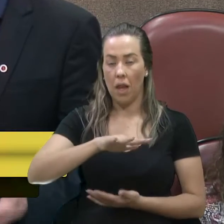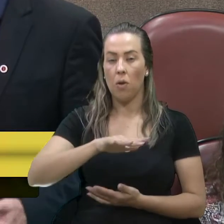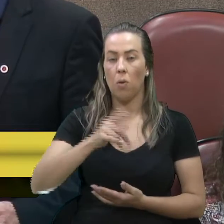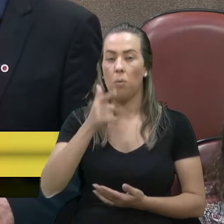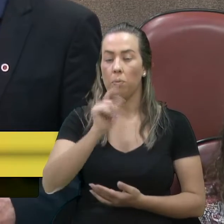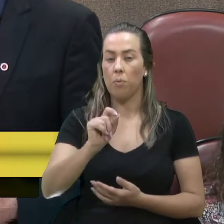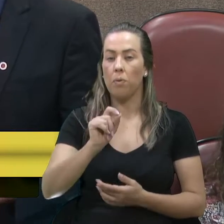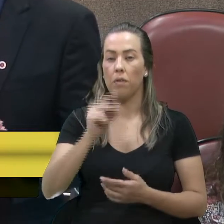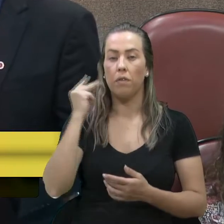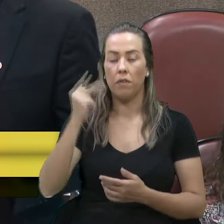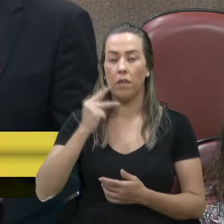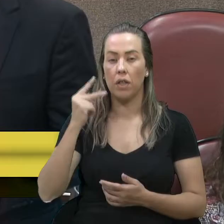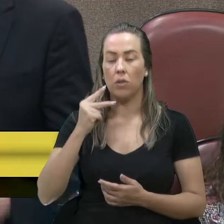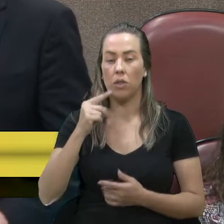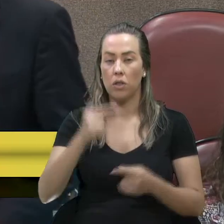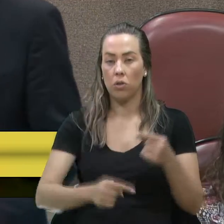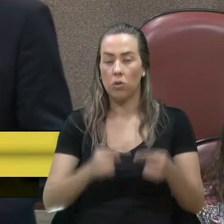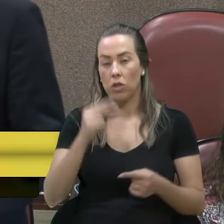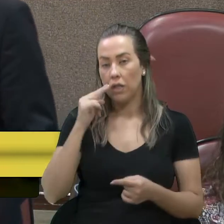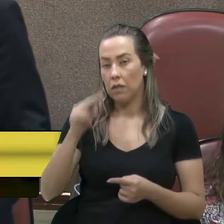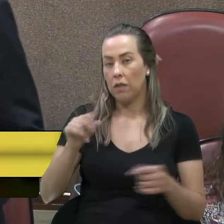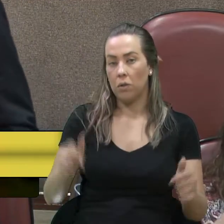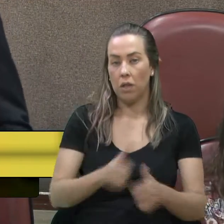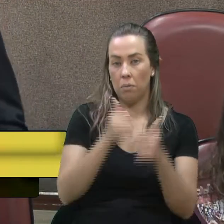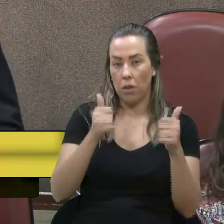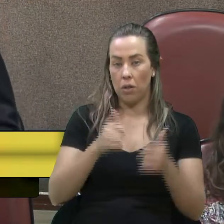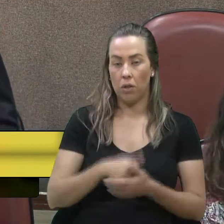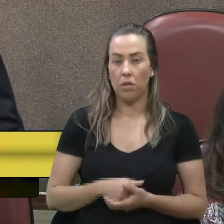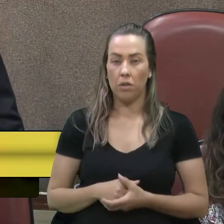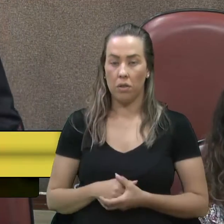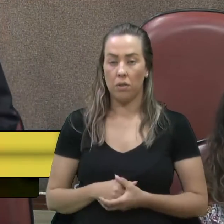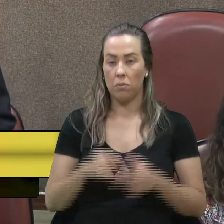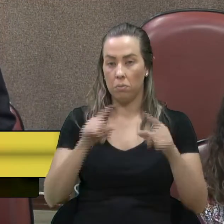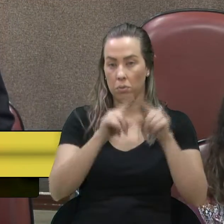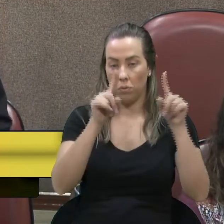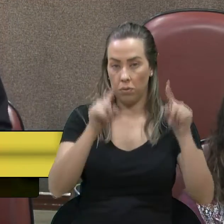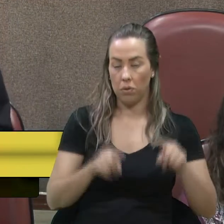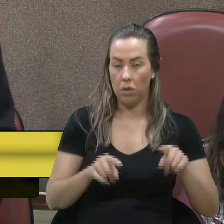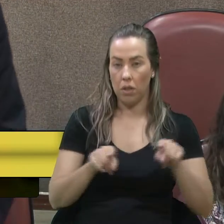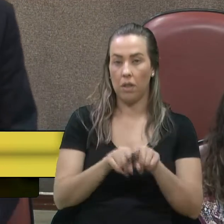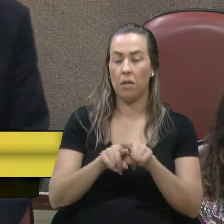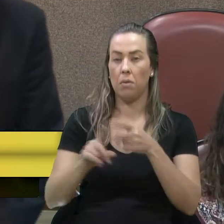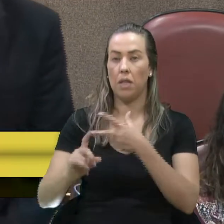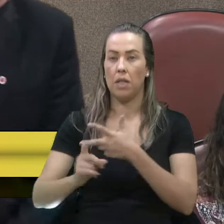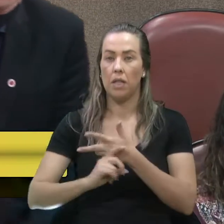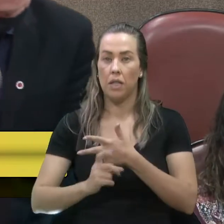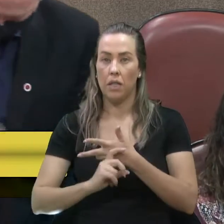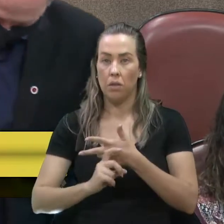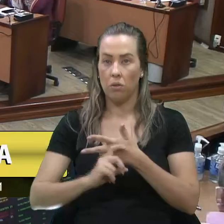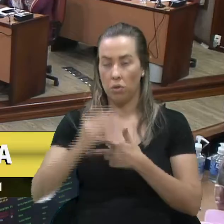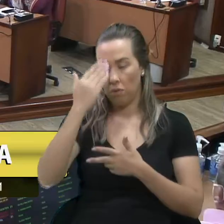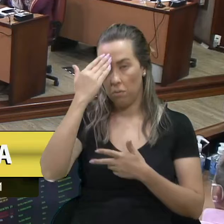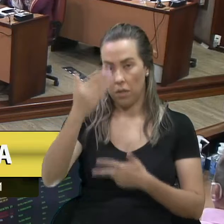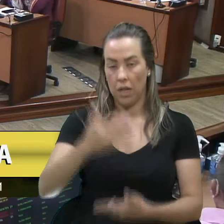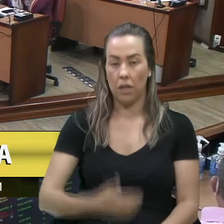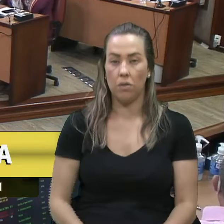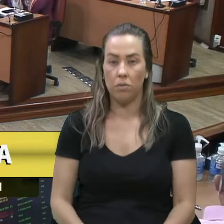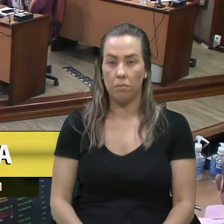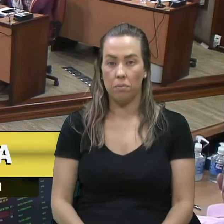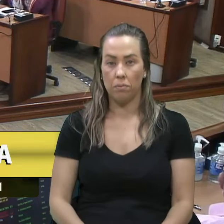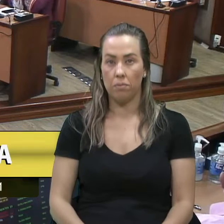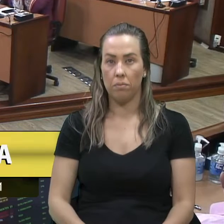como vereadores, de discutir e ver aquilo que é melhor para os funcionários e para o executivo. Era isso, meu muito obrigado.